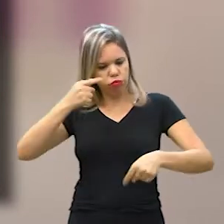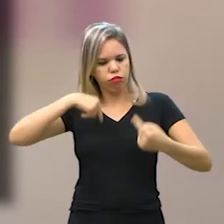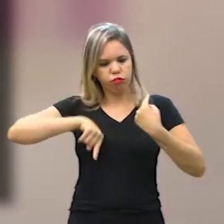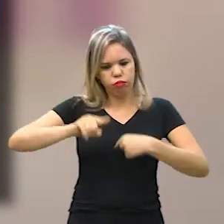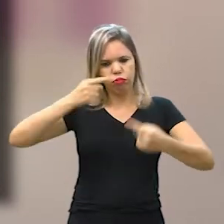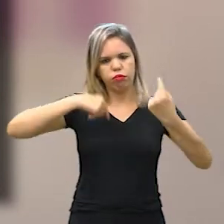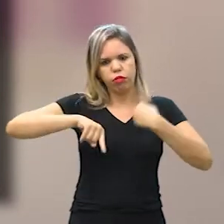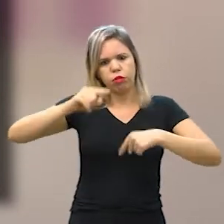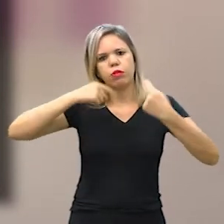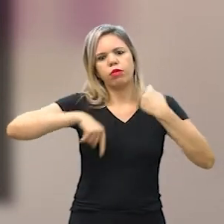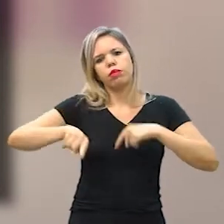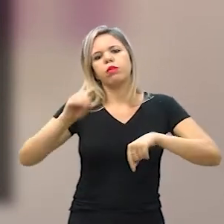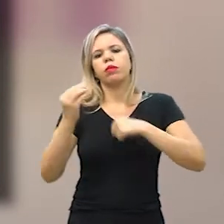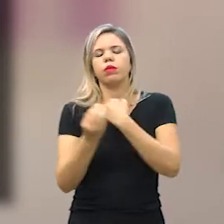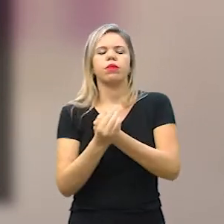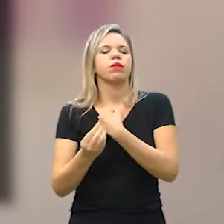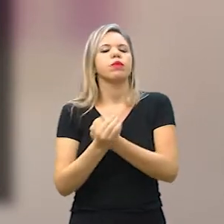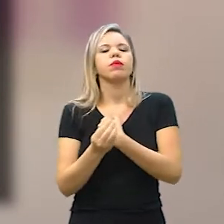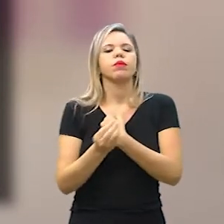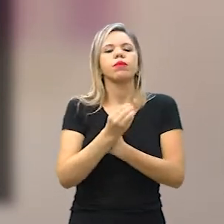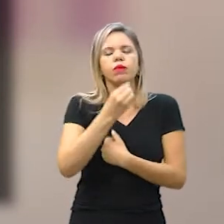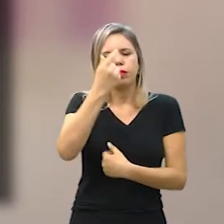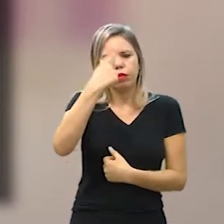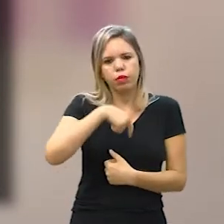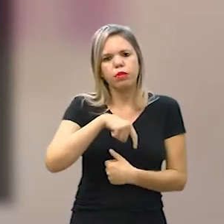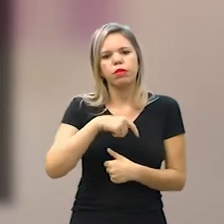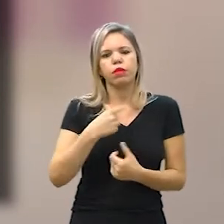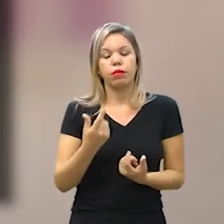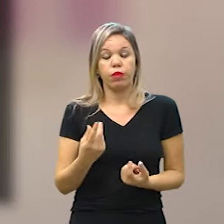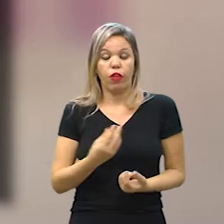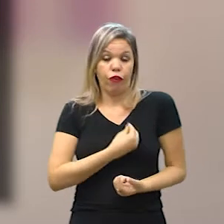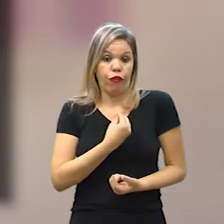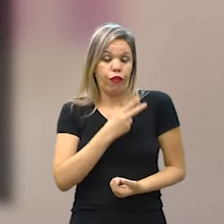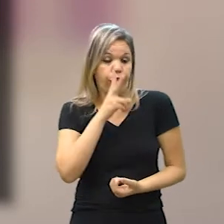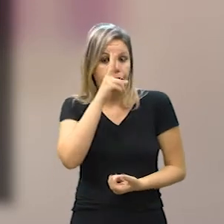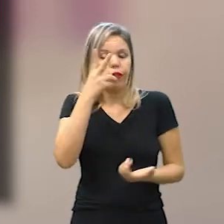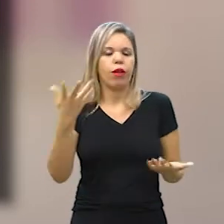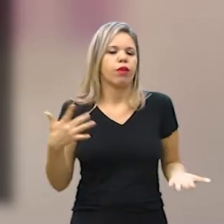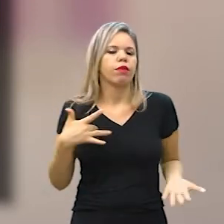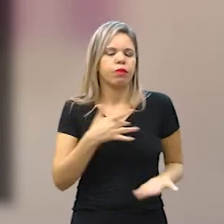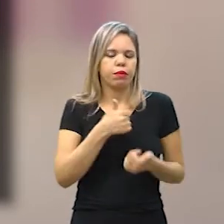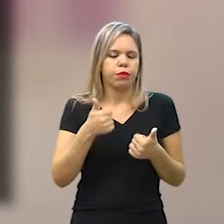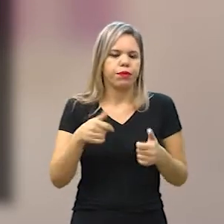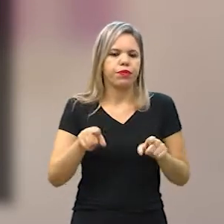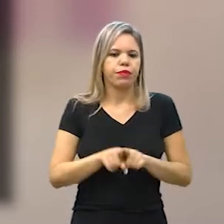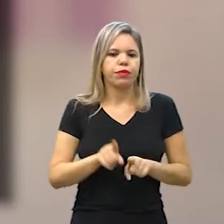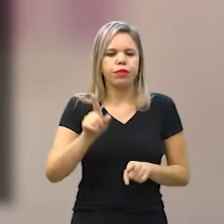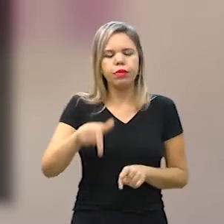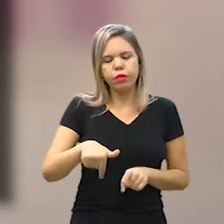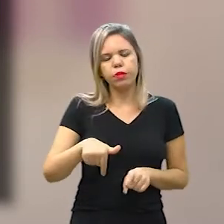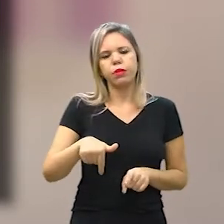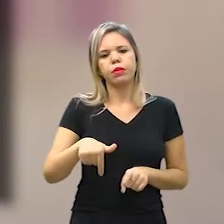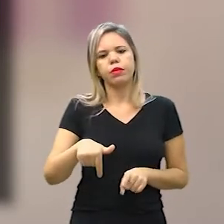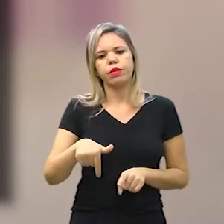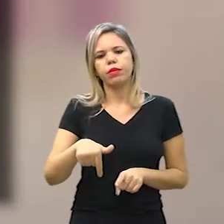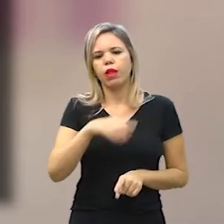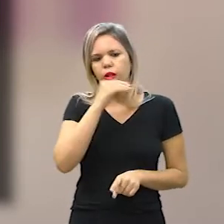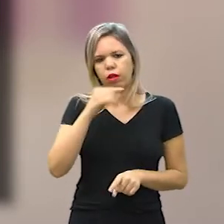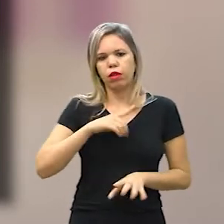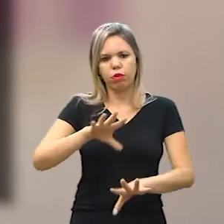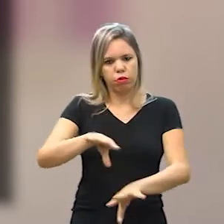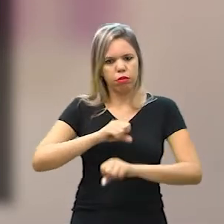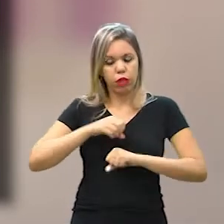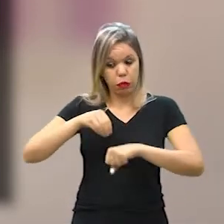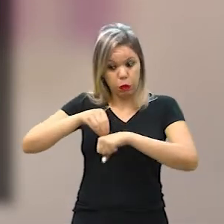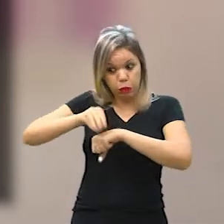ele está, né, com muita vitalidade. Mas ele é o grande vetor,